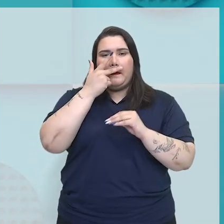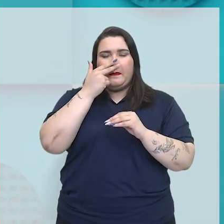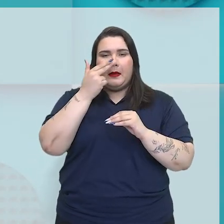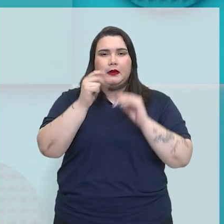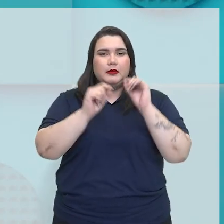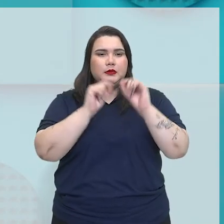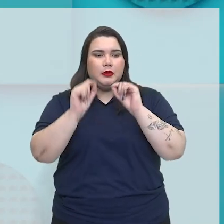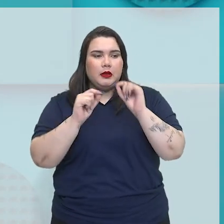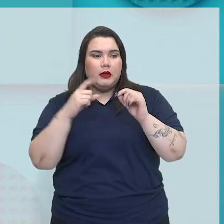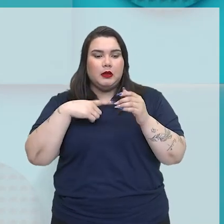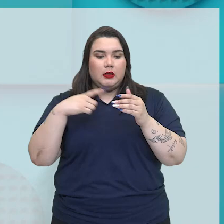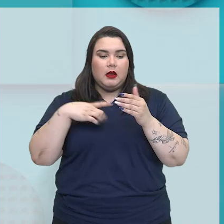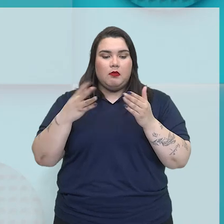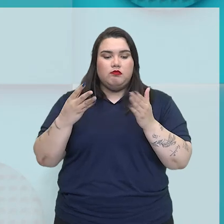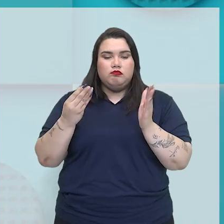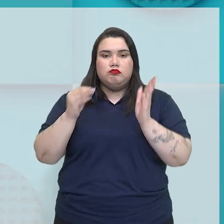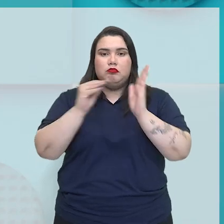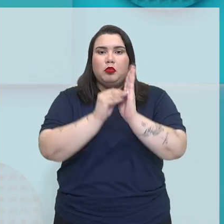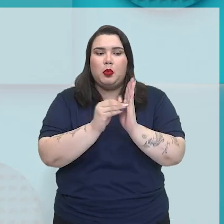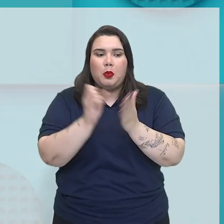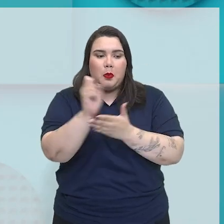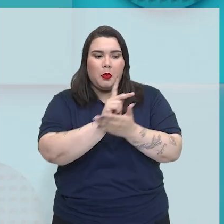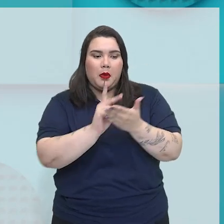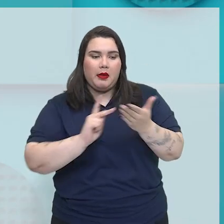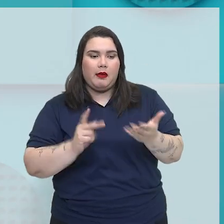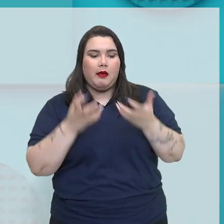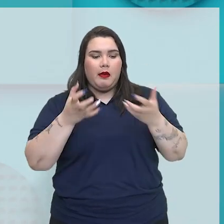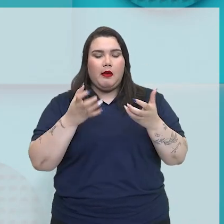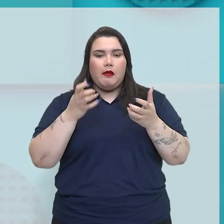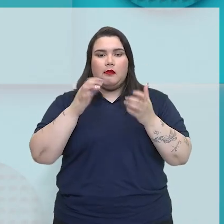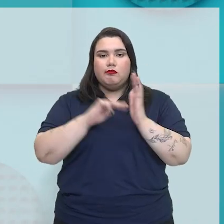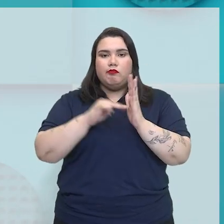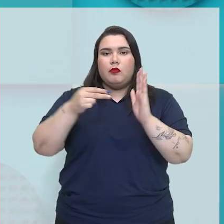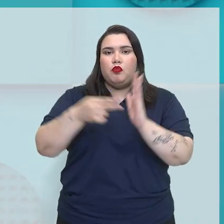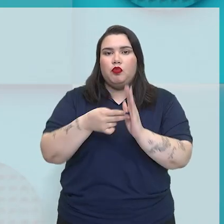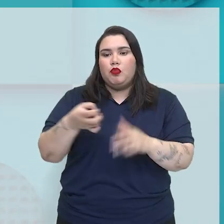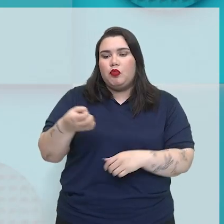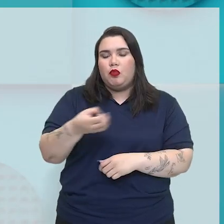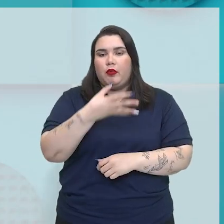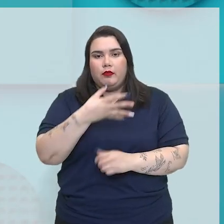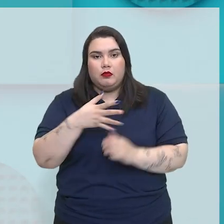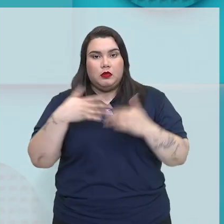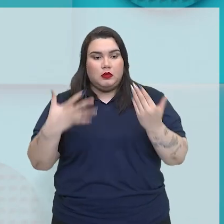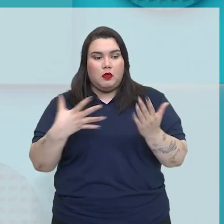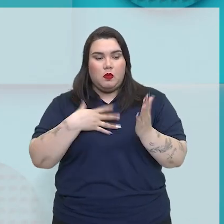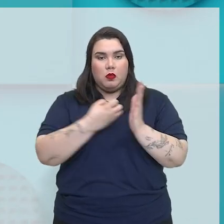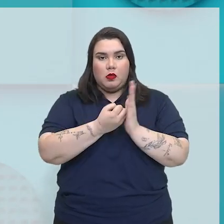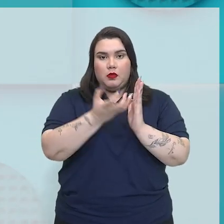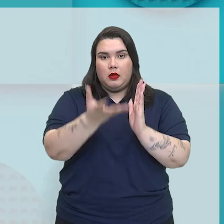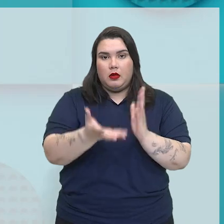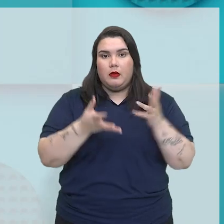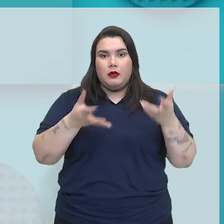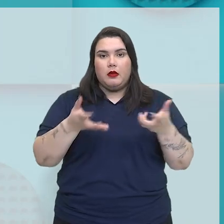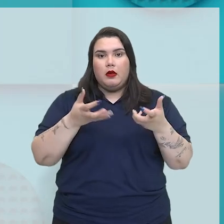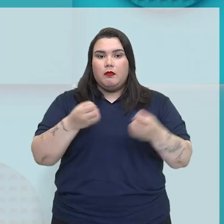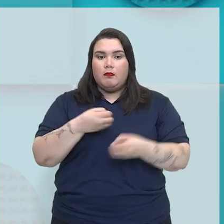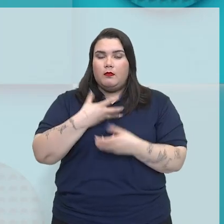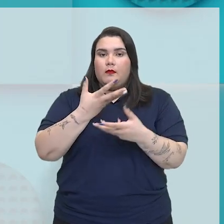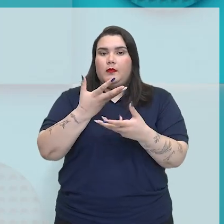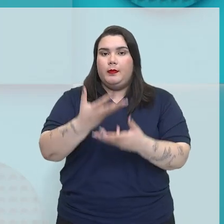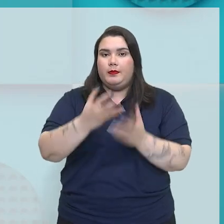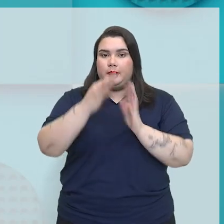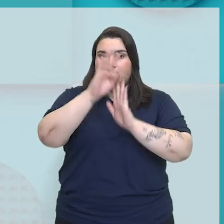um poema. Então, o eu lírico, ele vai trazer para o seu leitor, para quem está lendo o